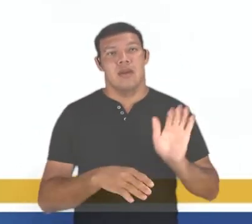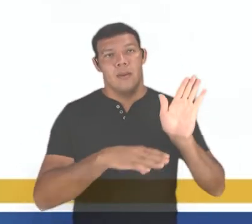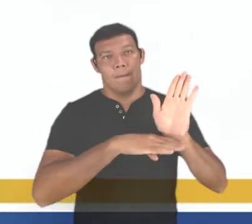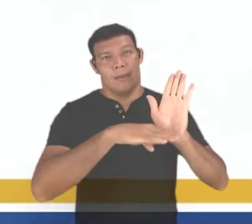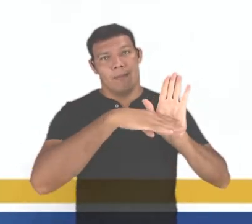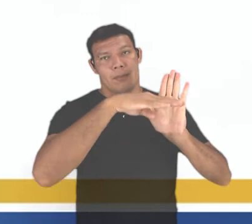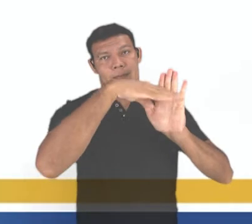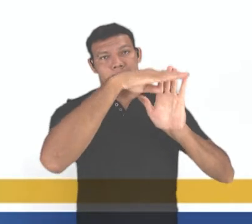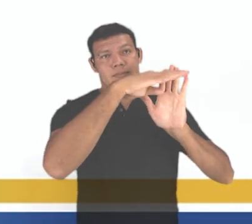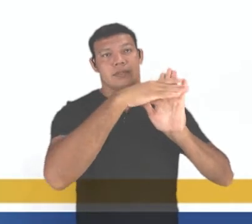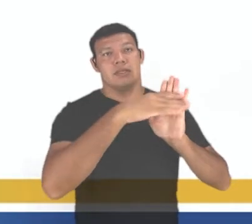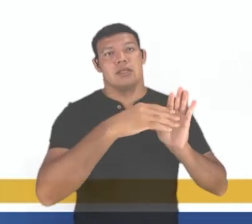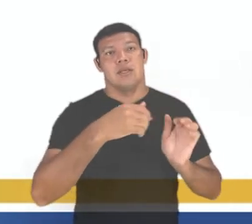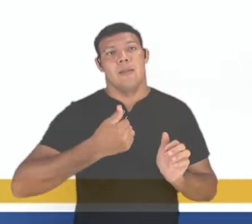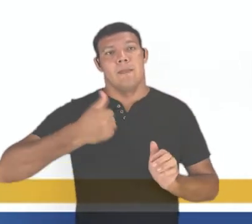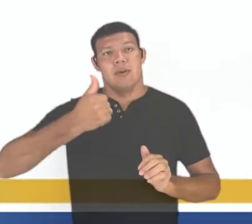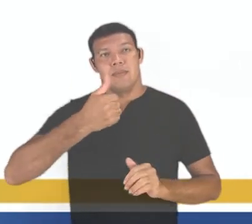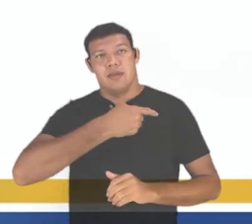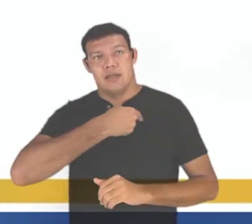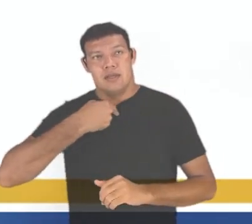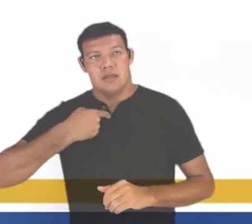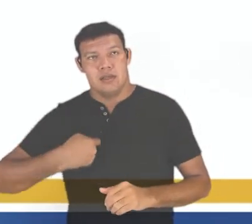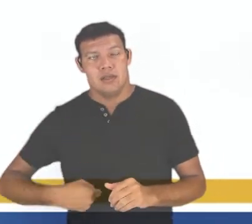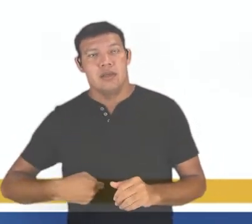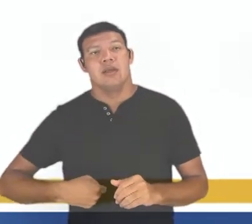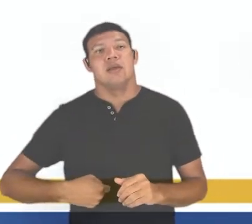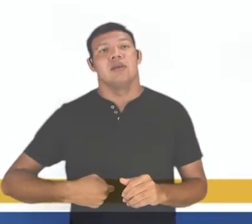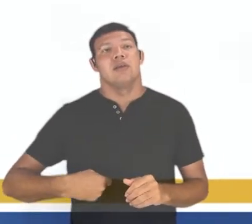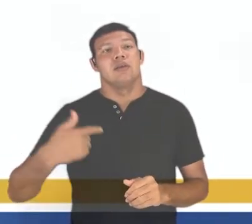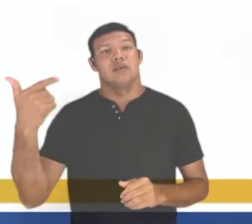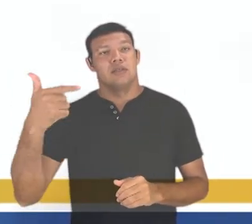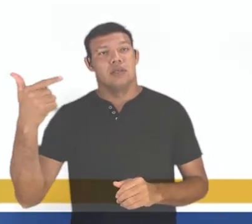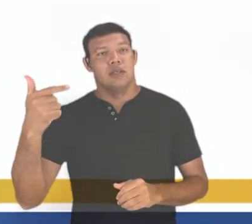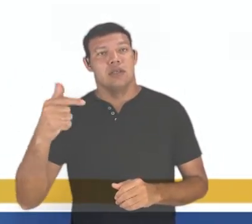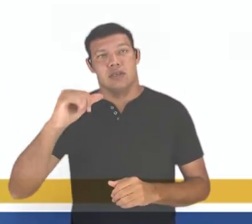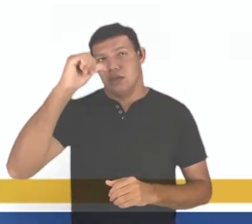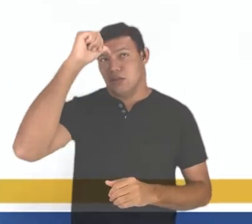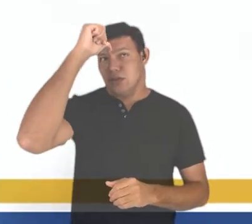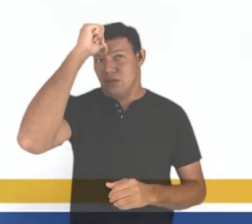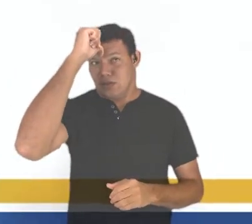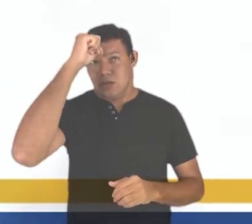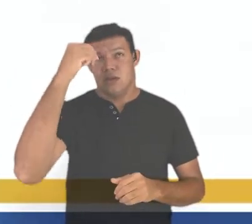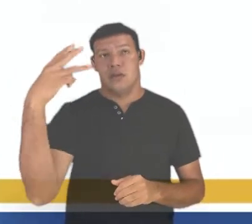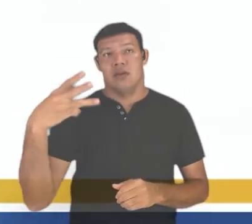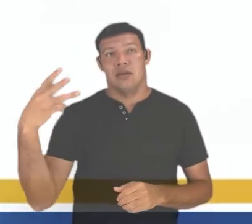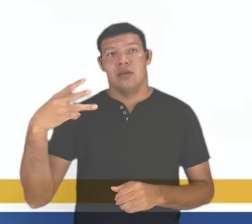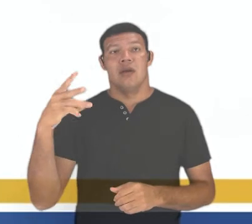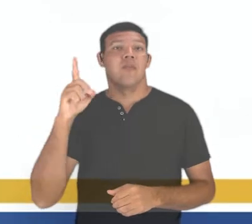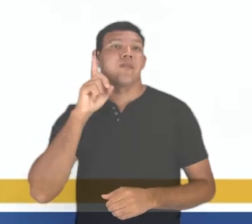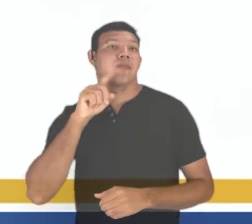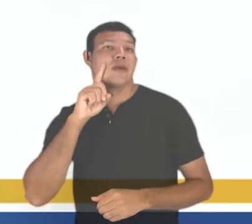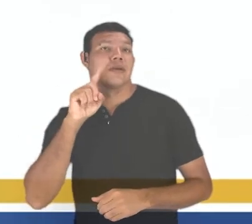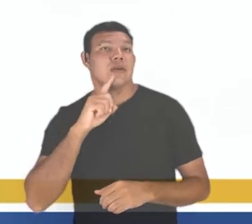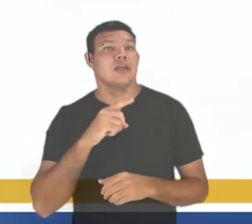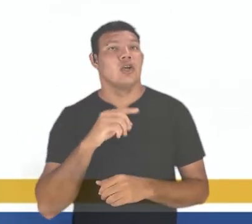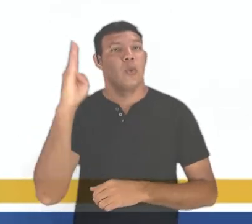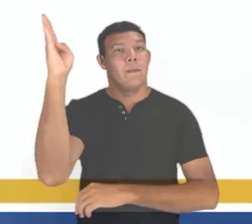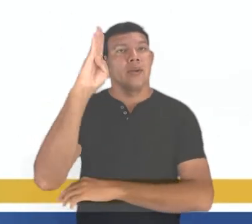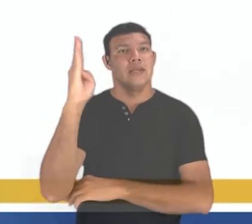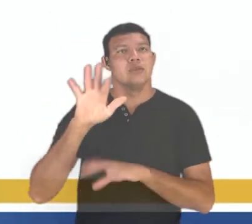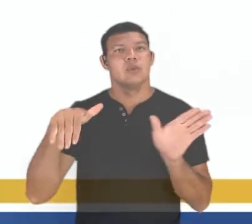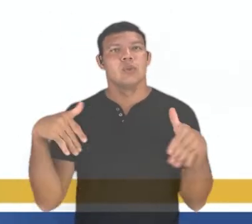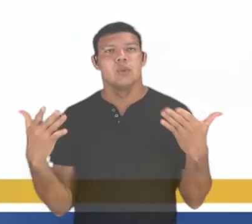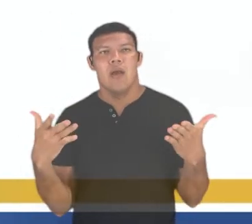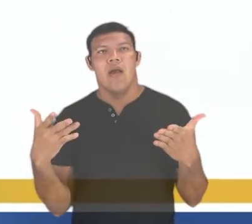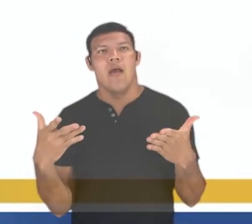a Índia, Estados Unidos, Indonésia. E vamos só ao Brasil lá, onde é que está o Brasil? O Brasil está em sexto lugar. O Brasil não